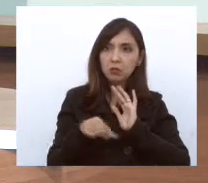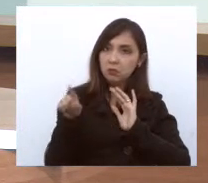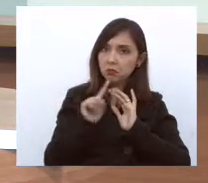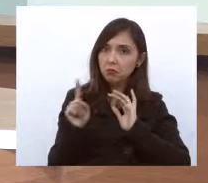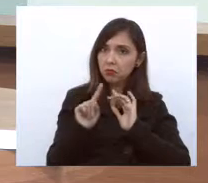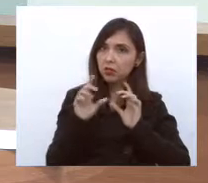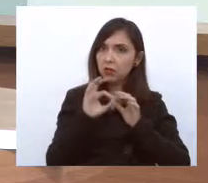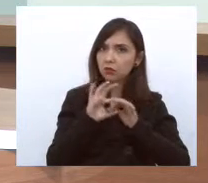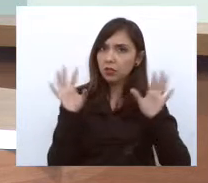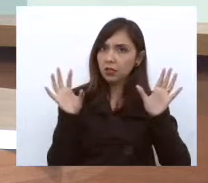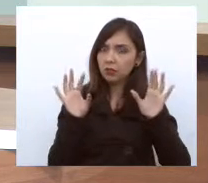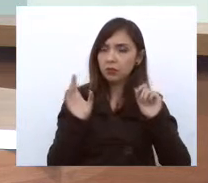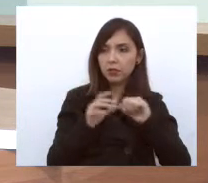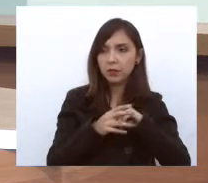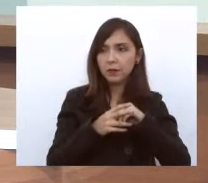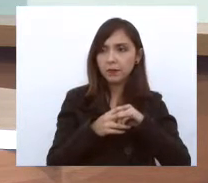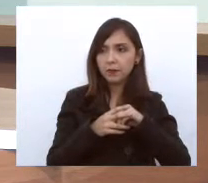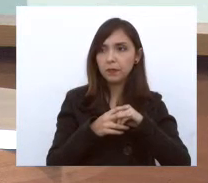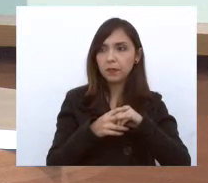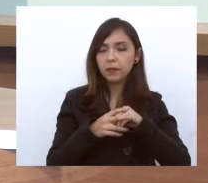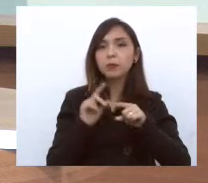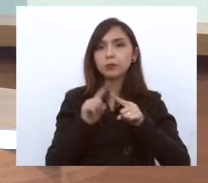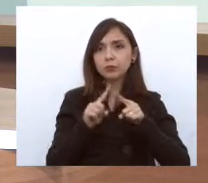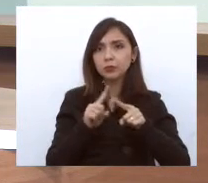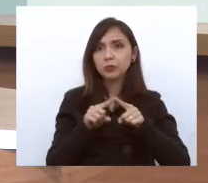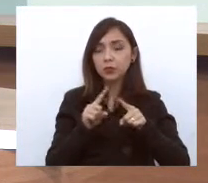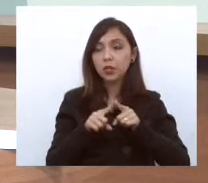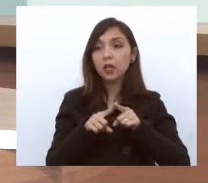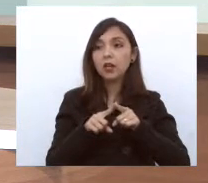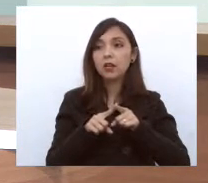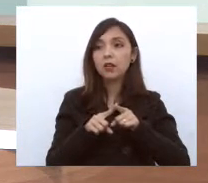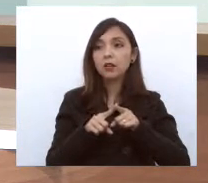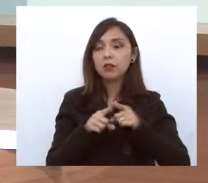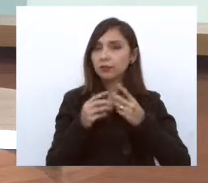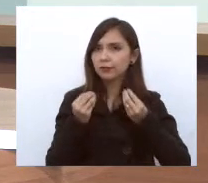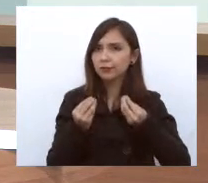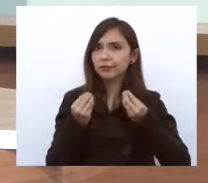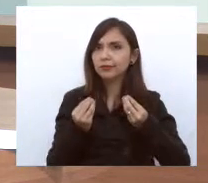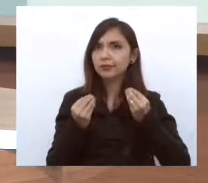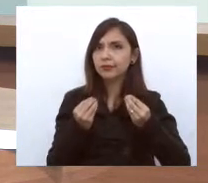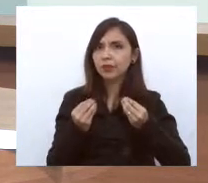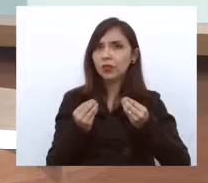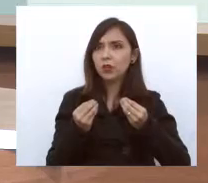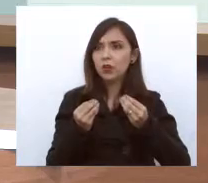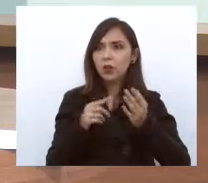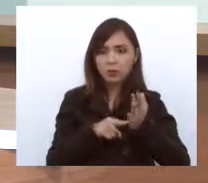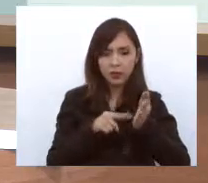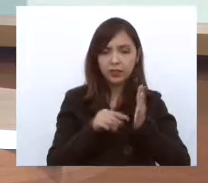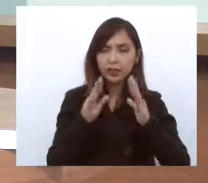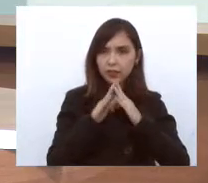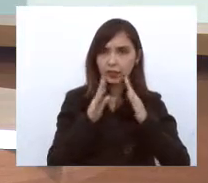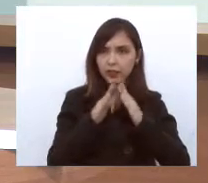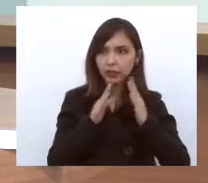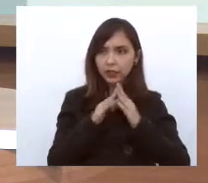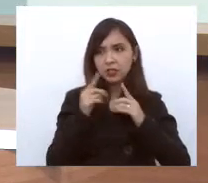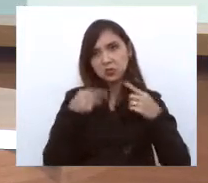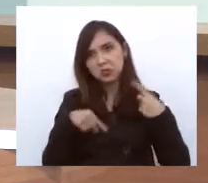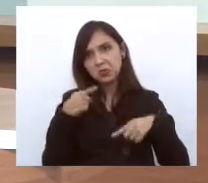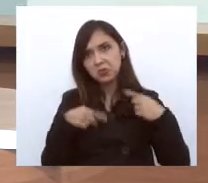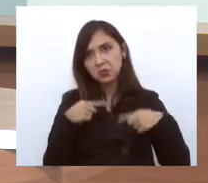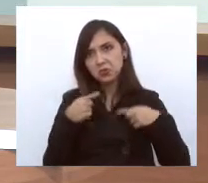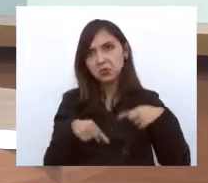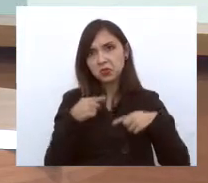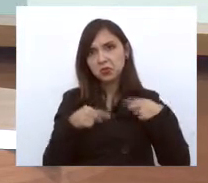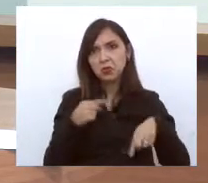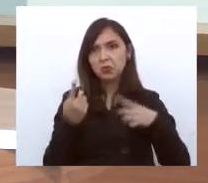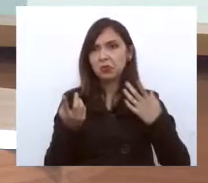deliberar. Pelo seguinte, o negócio é tão bizarro, porque uma casa ficar discutindo coisas